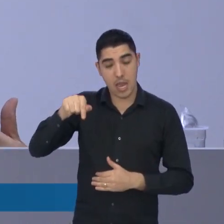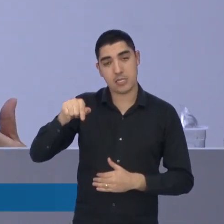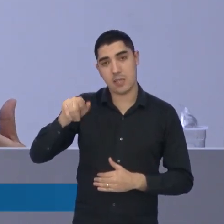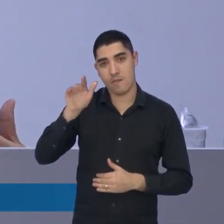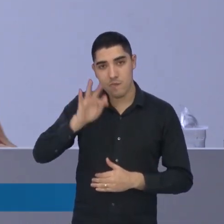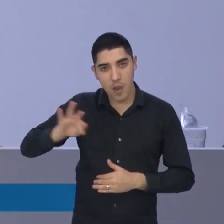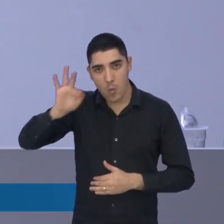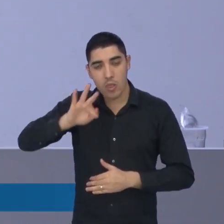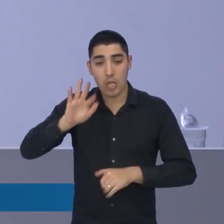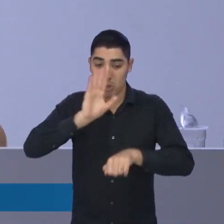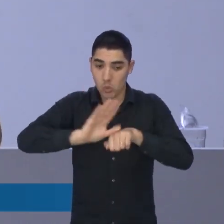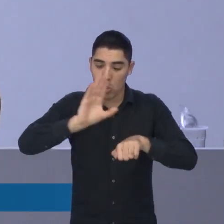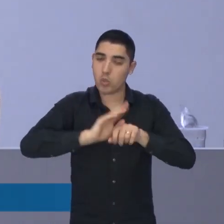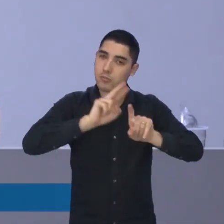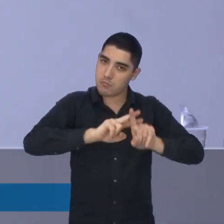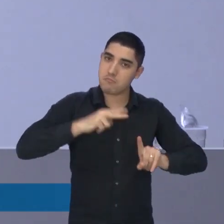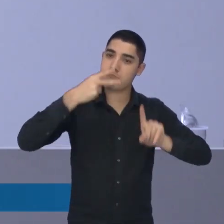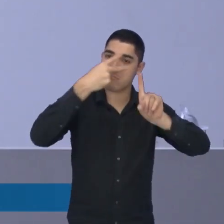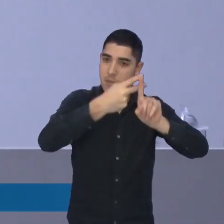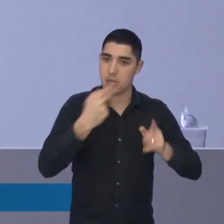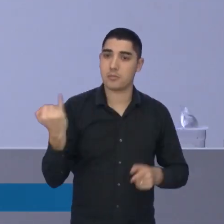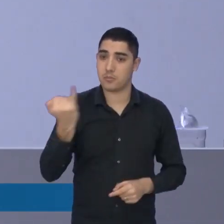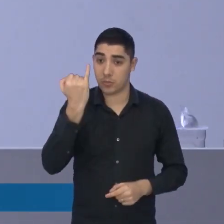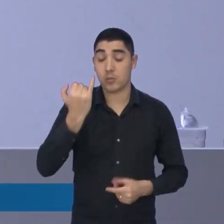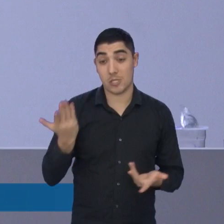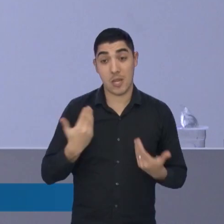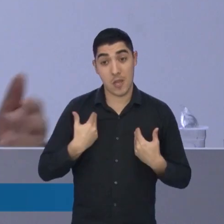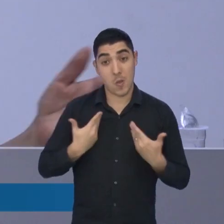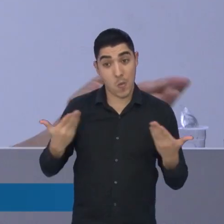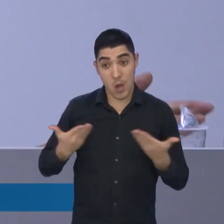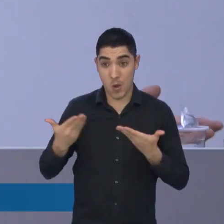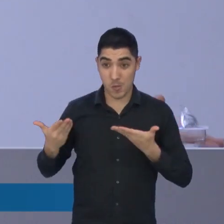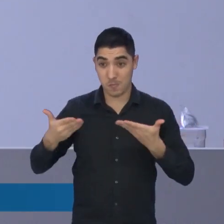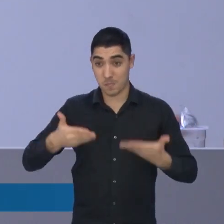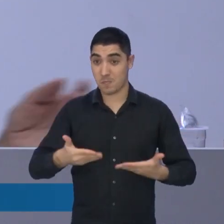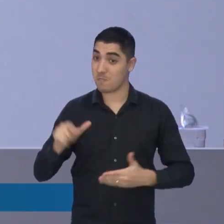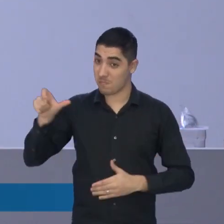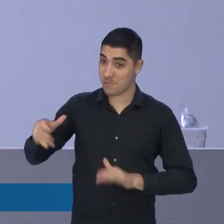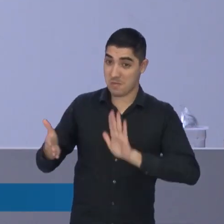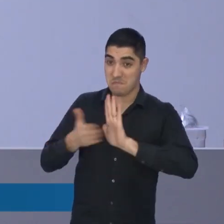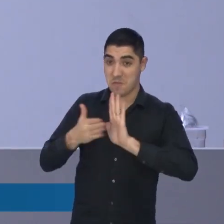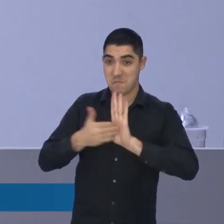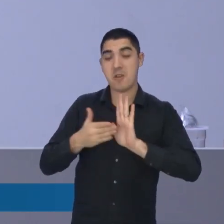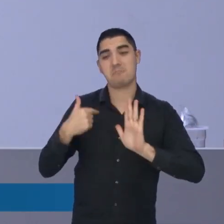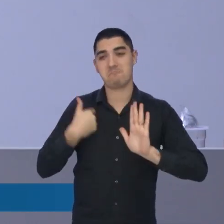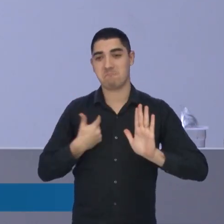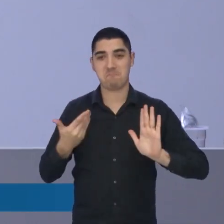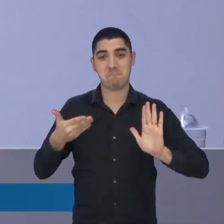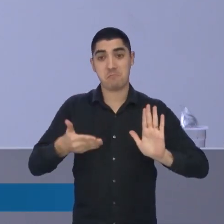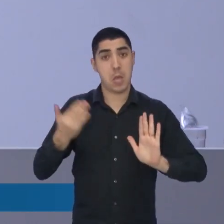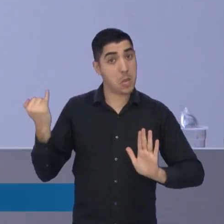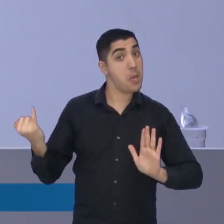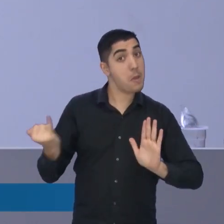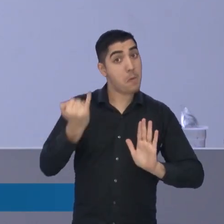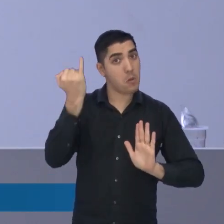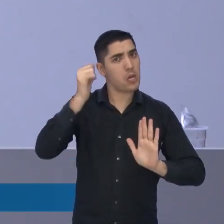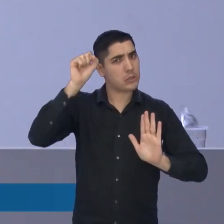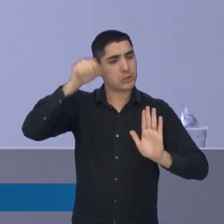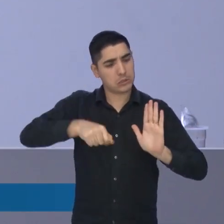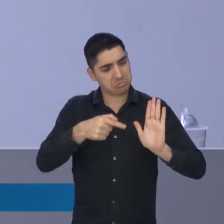estou aqui jogando também para o plenário a sua proposta, que é bastante